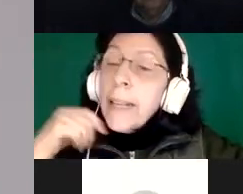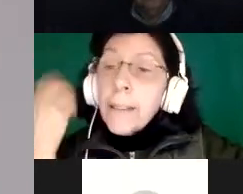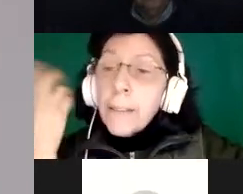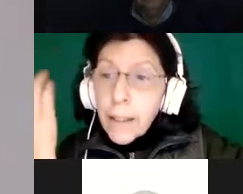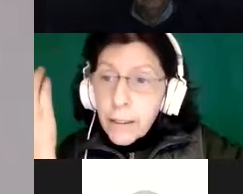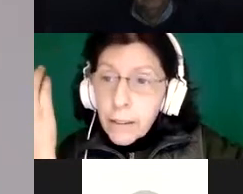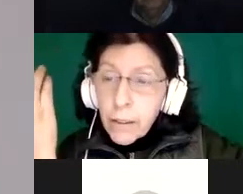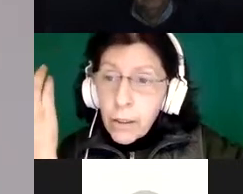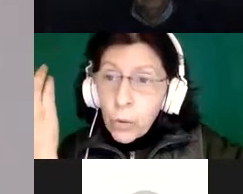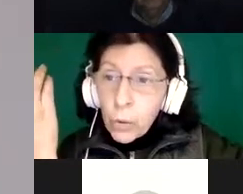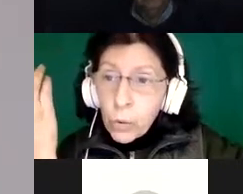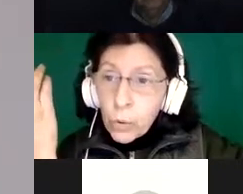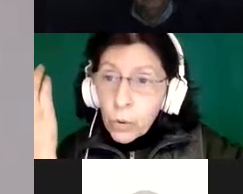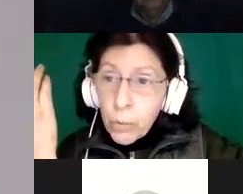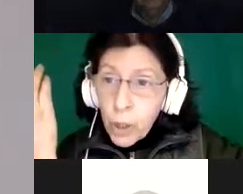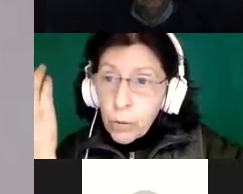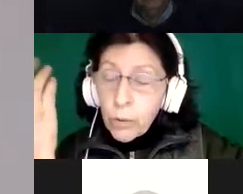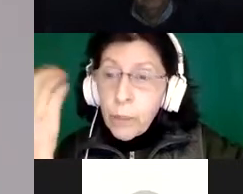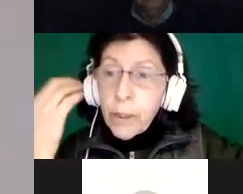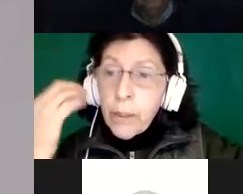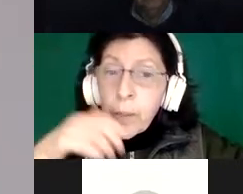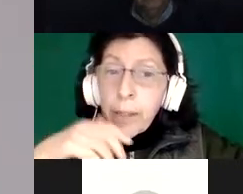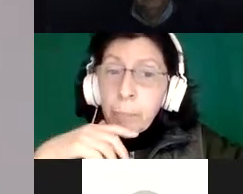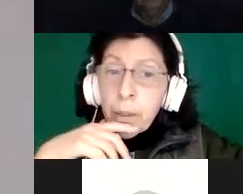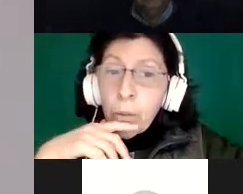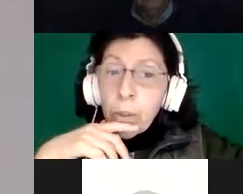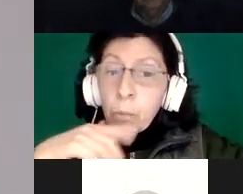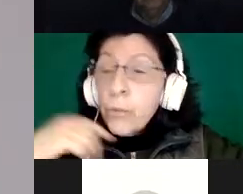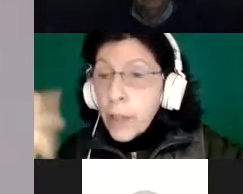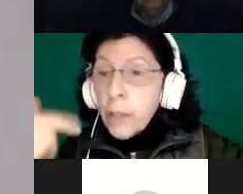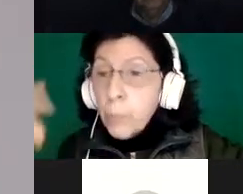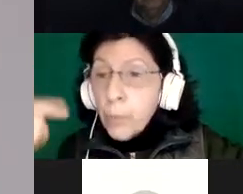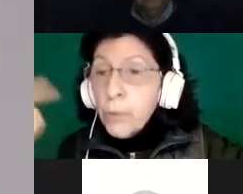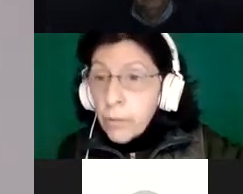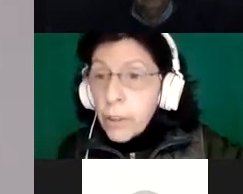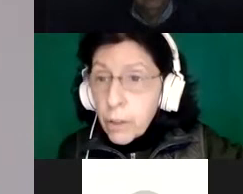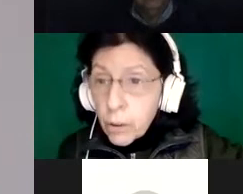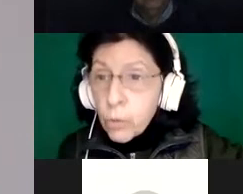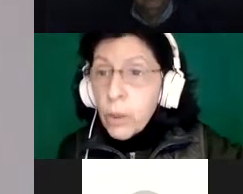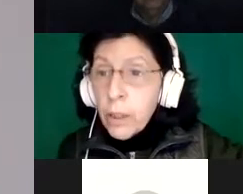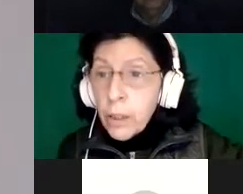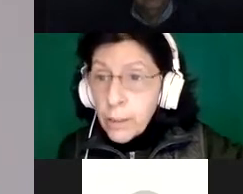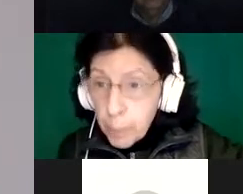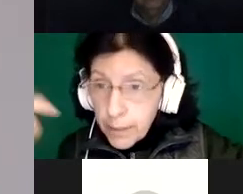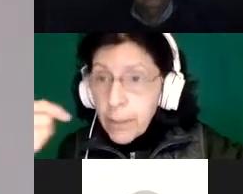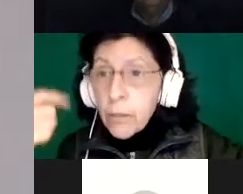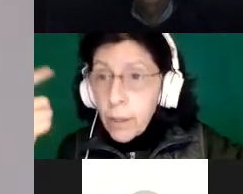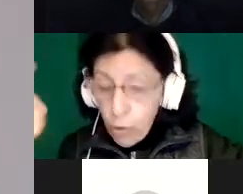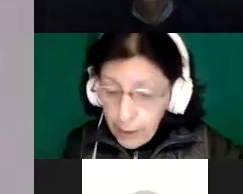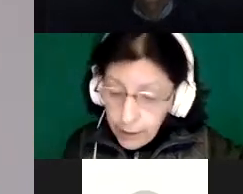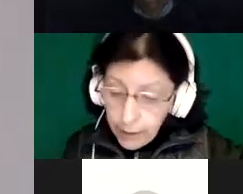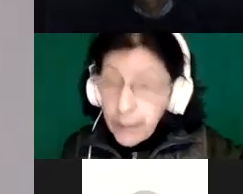a identidade do objeto e para isso era preciso ser muito fiel do ponto de vista da sua